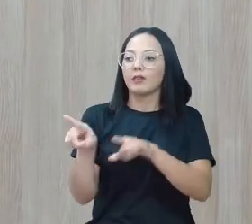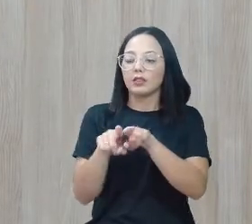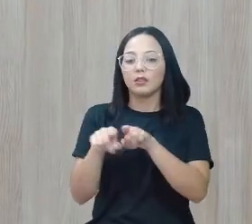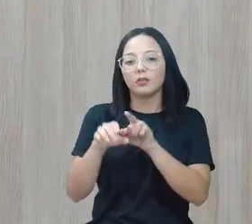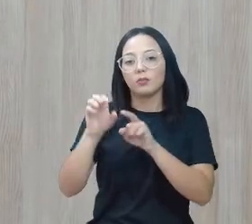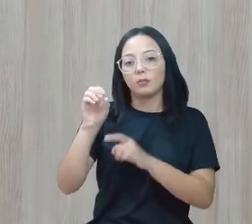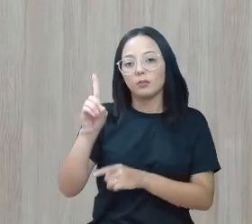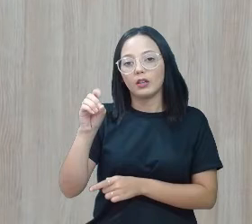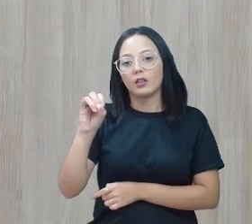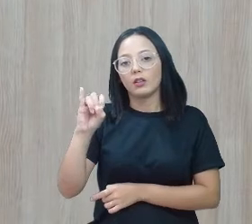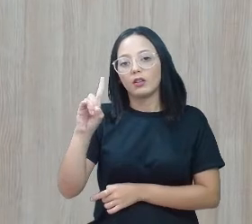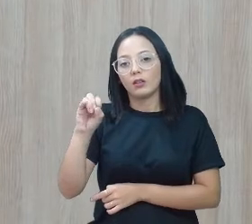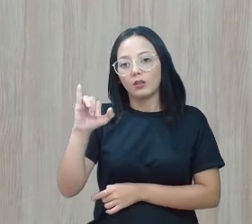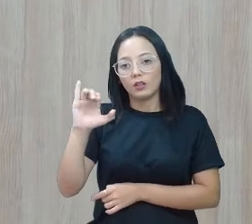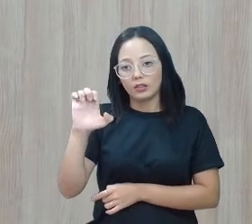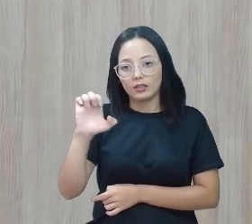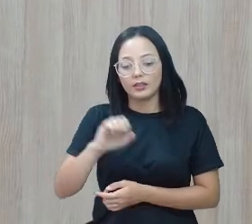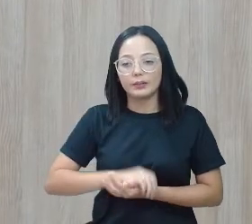doidice.